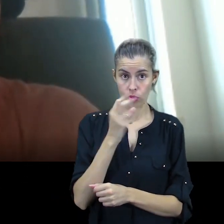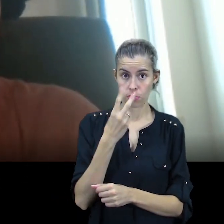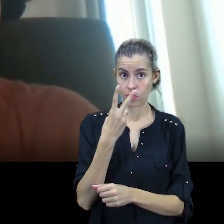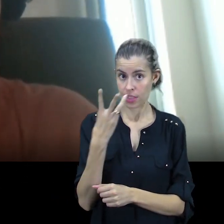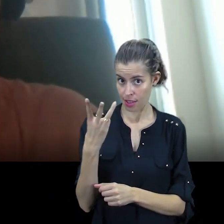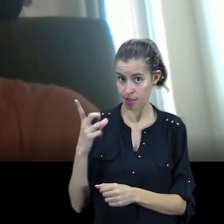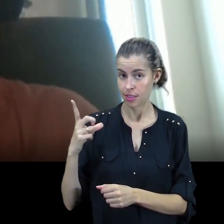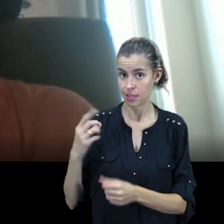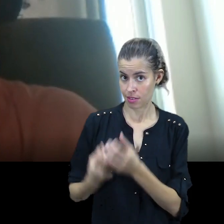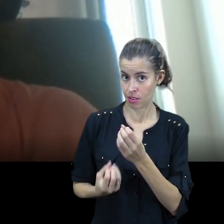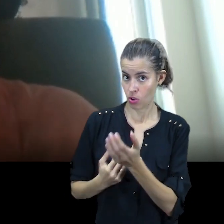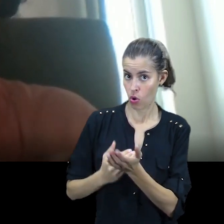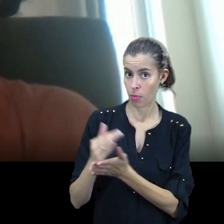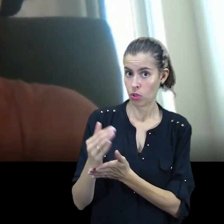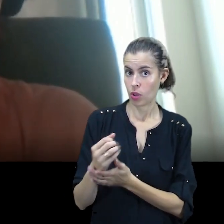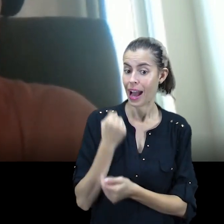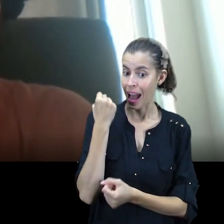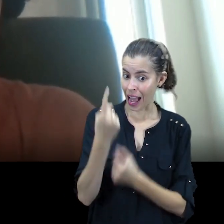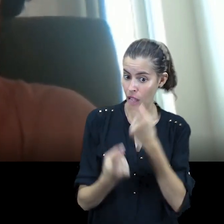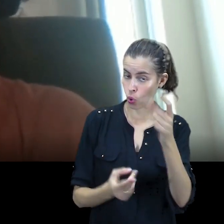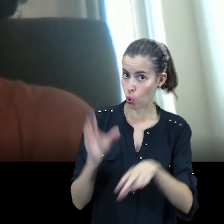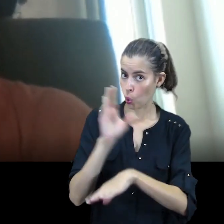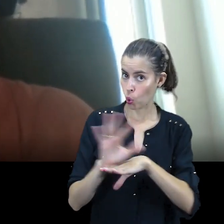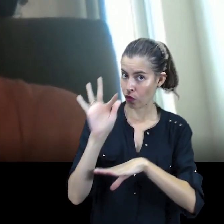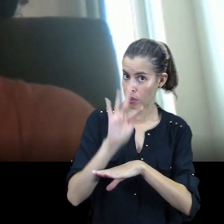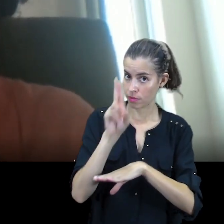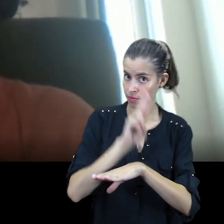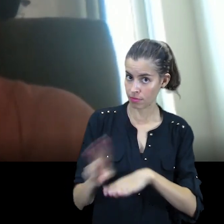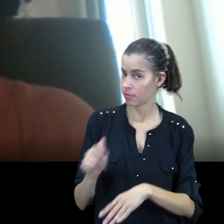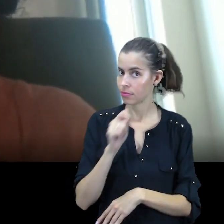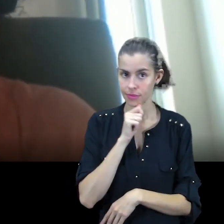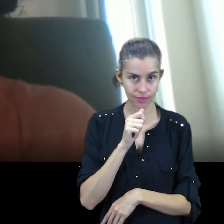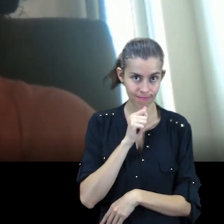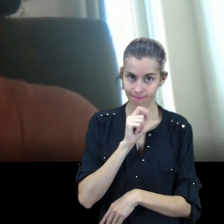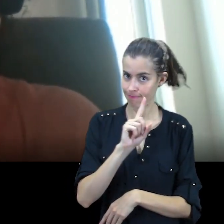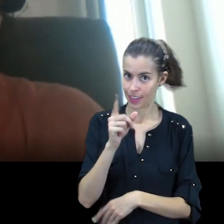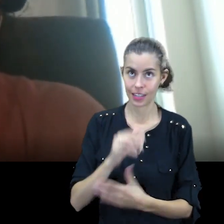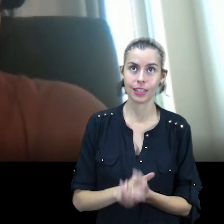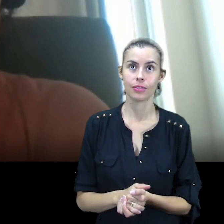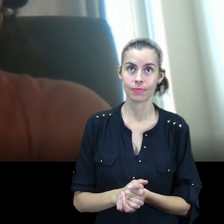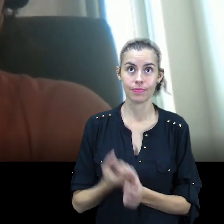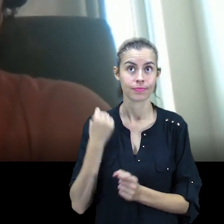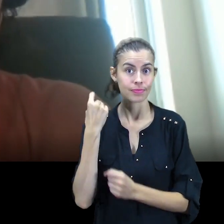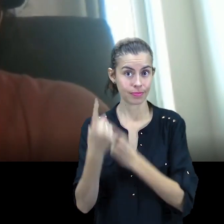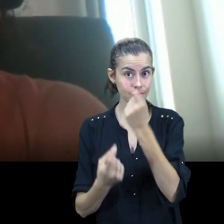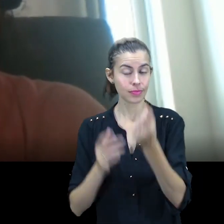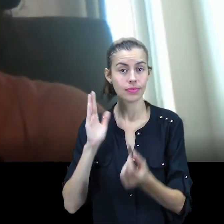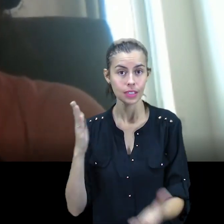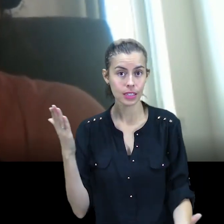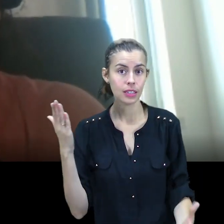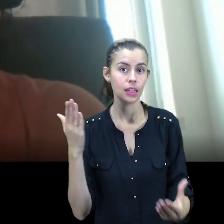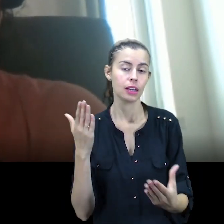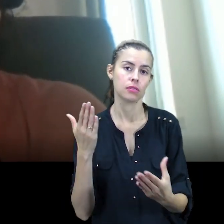abriu processo, na nossa burocracia universitária, né? Um curso particular, né? Na